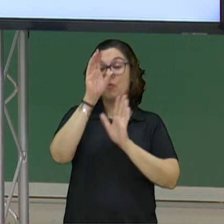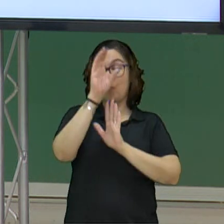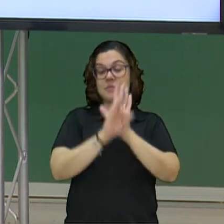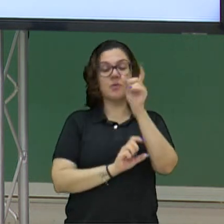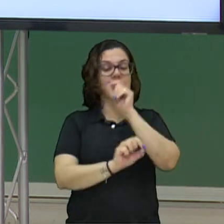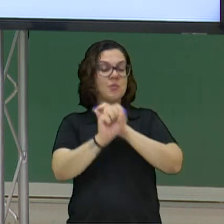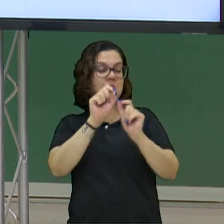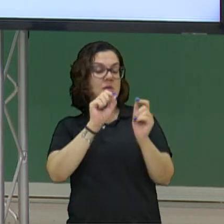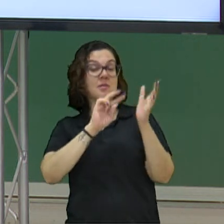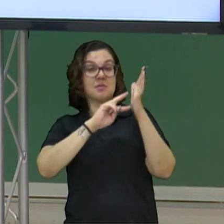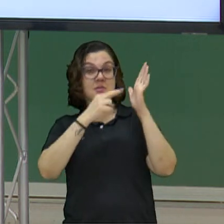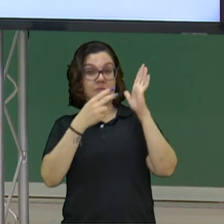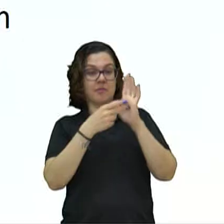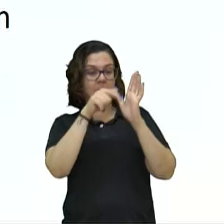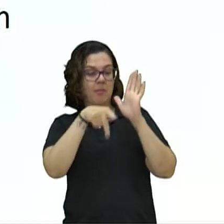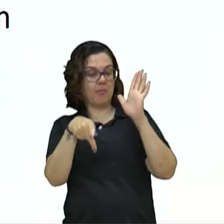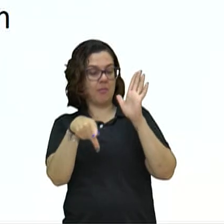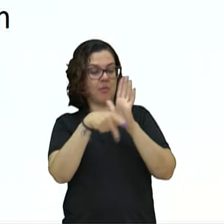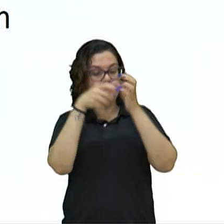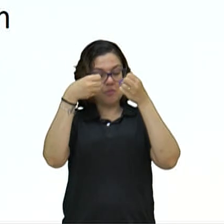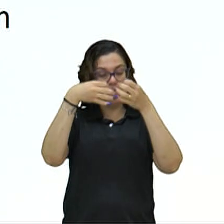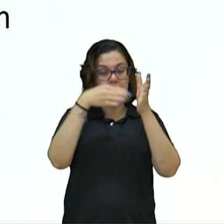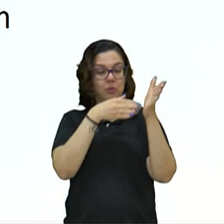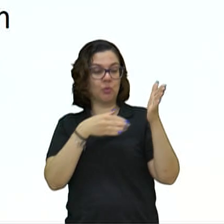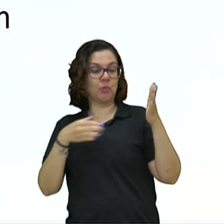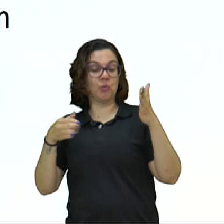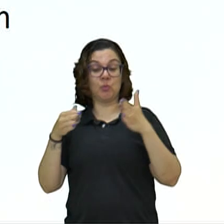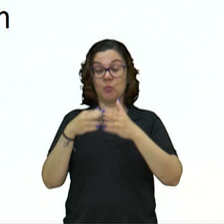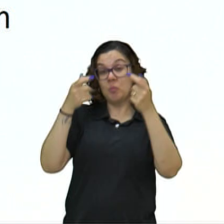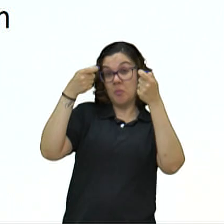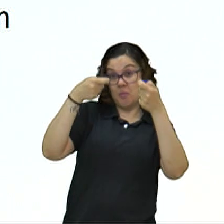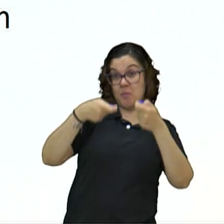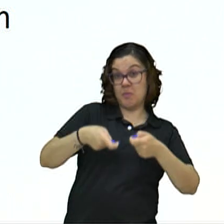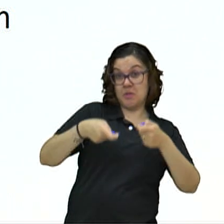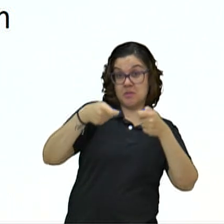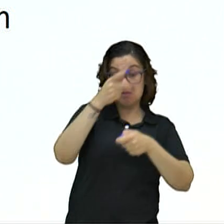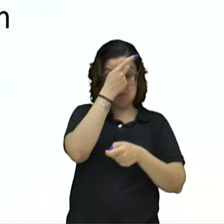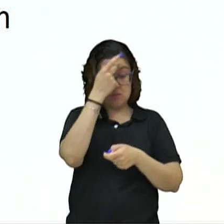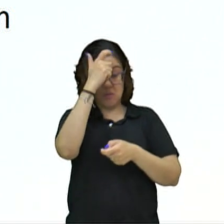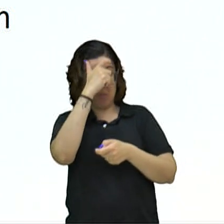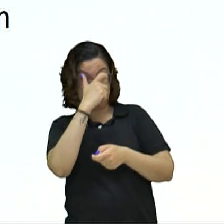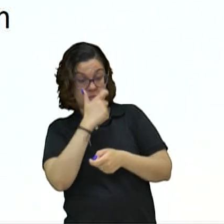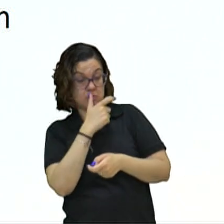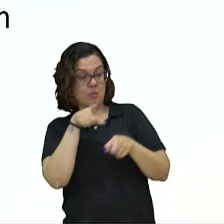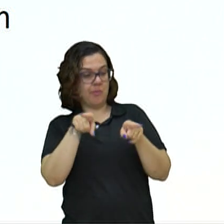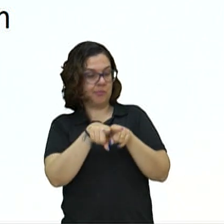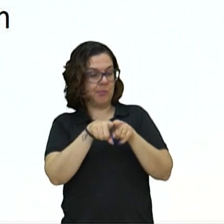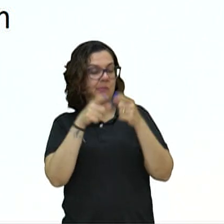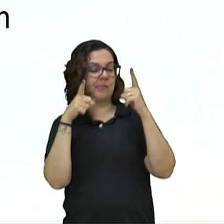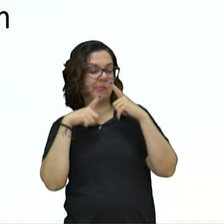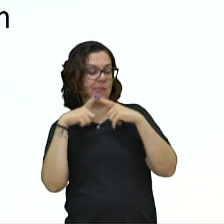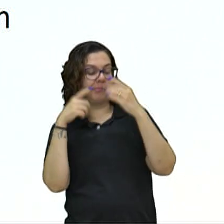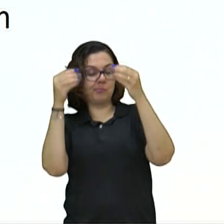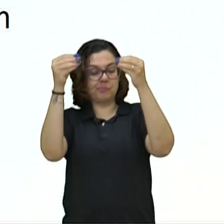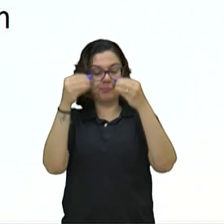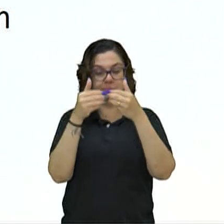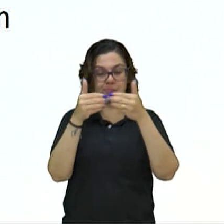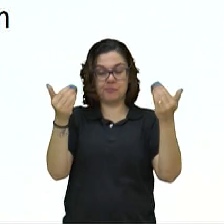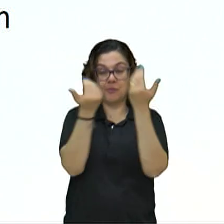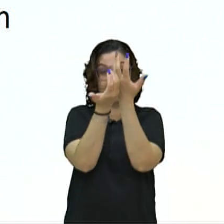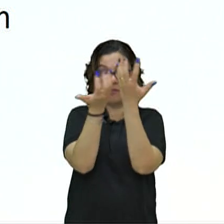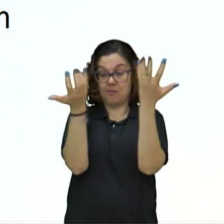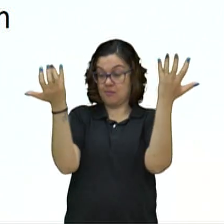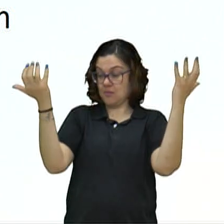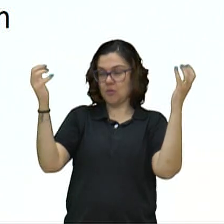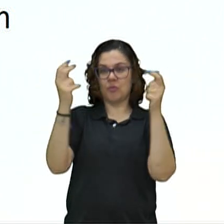recursos naturais são definidos como tudo aquilo que é necessário ao ser humano e que se encontra na natureza e podem